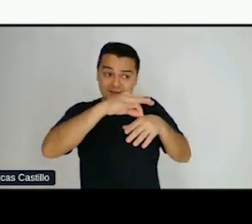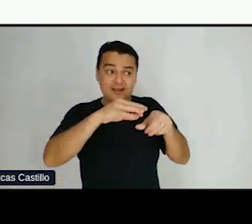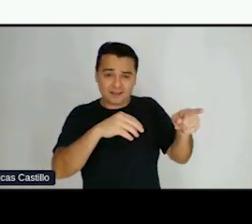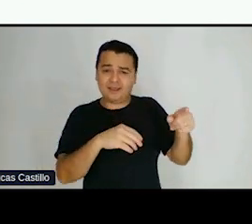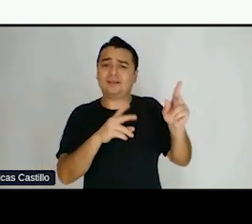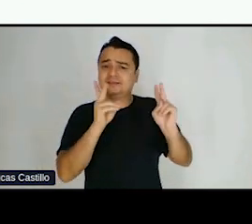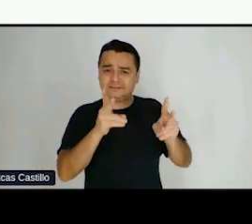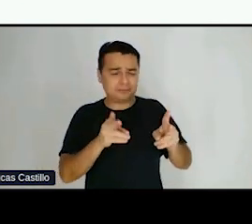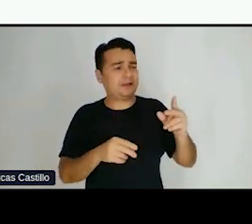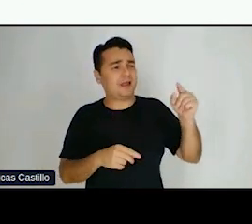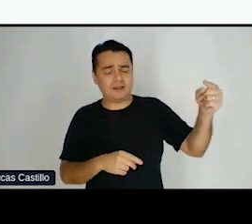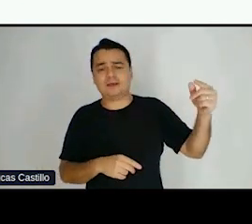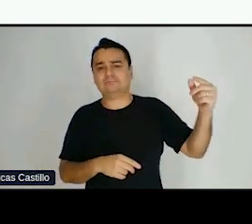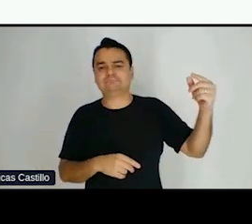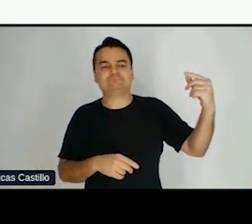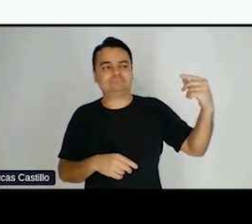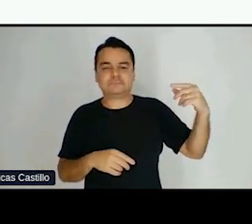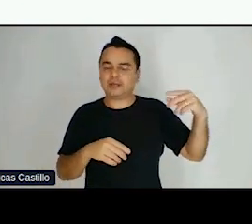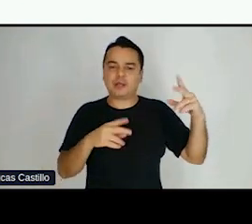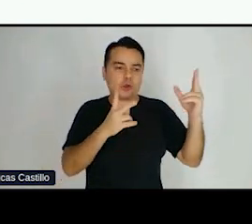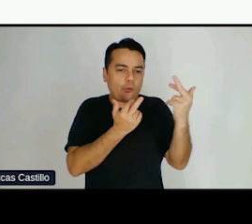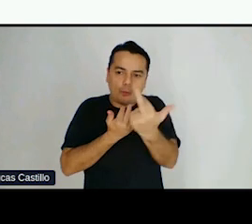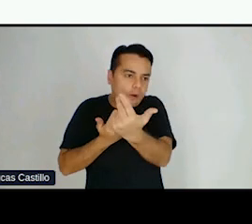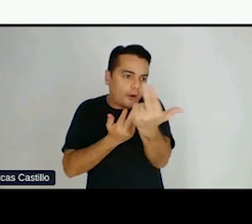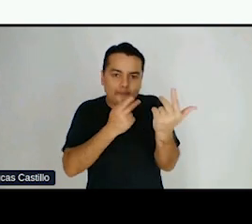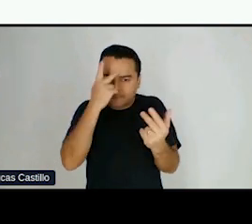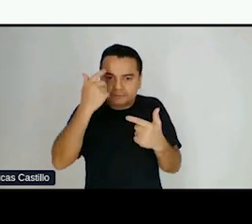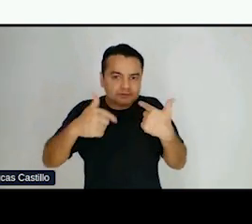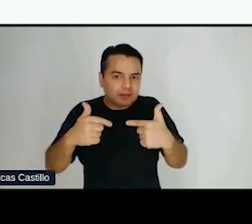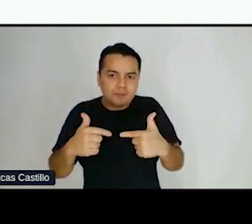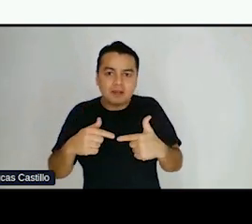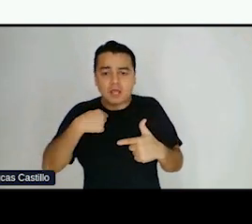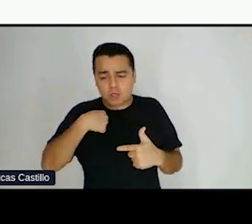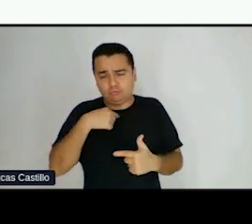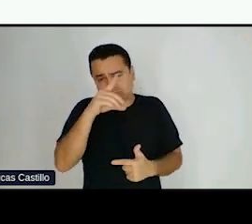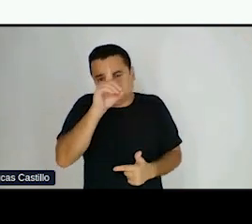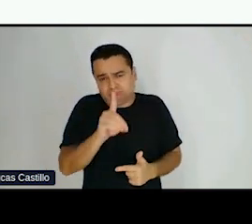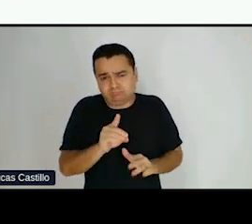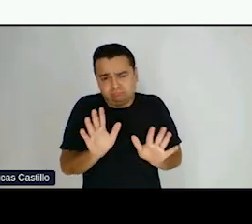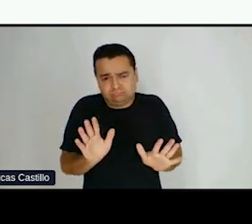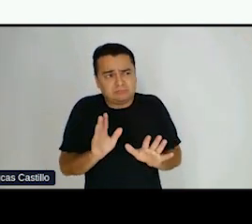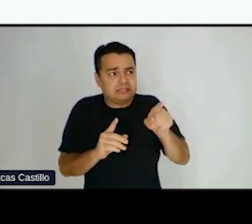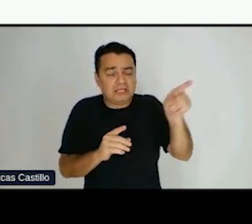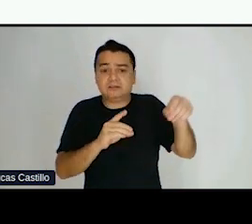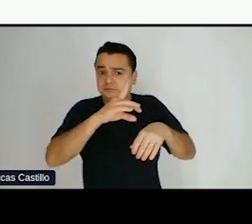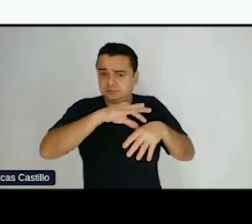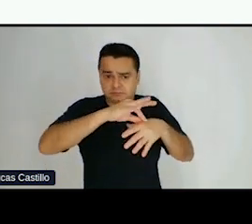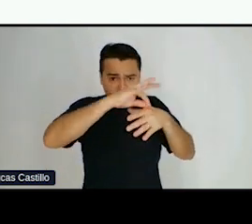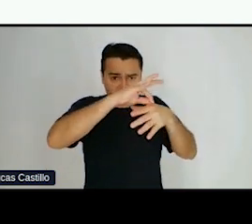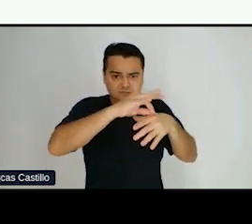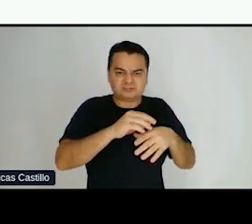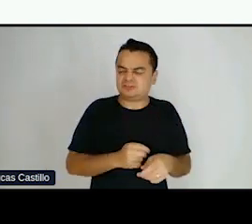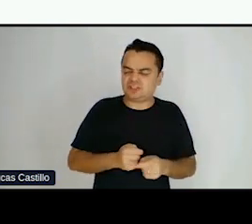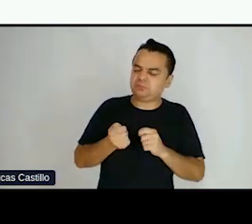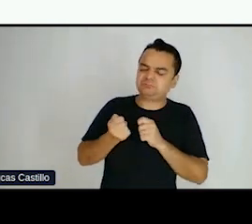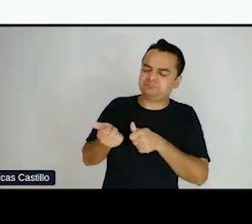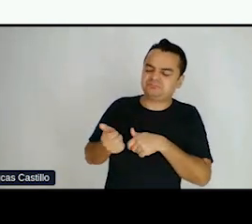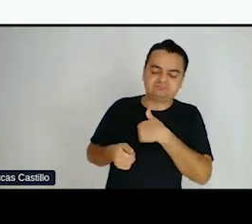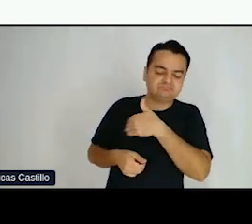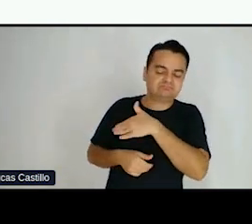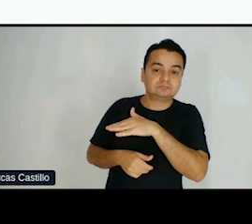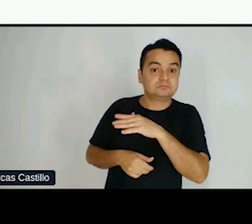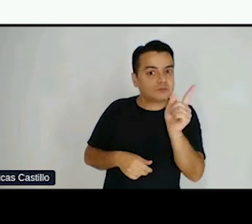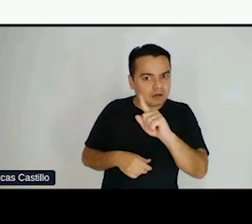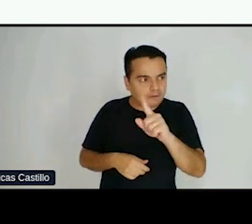colegas de trabalho. Então, assim, cara, só sou um profissional com deficiência, mas isso nada é diferente dos demais.